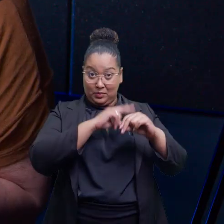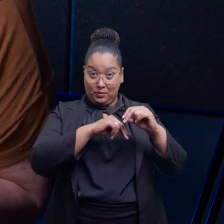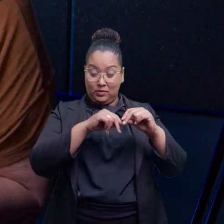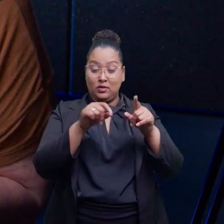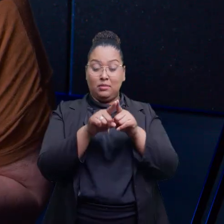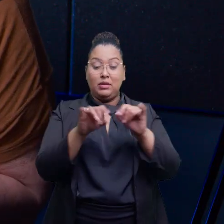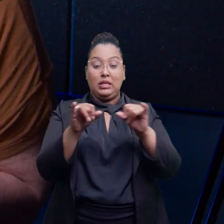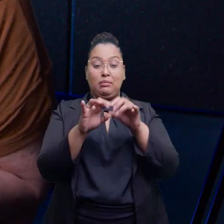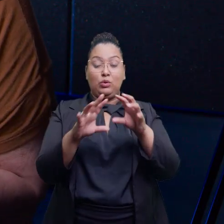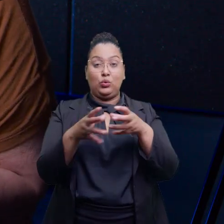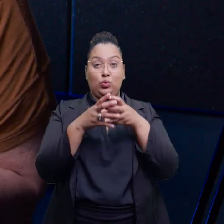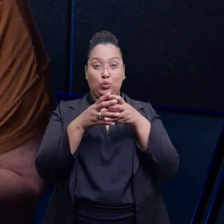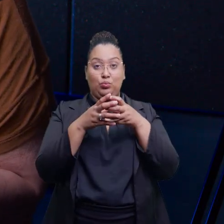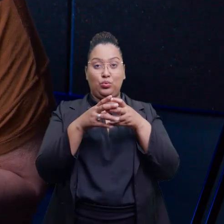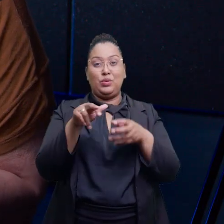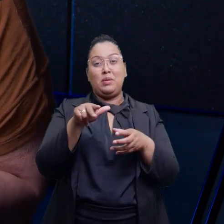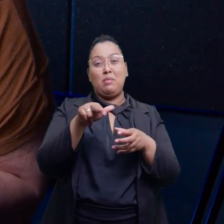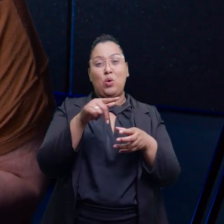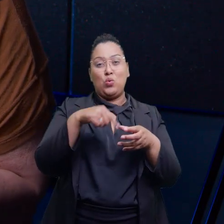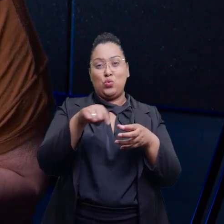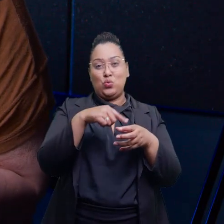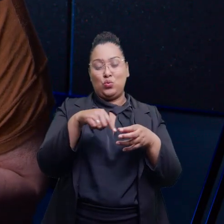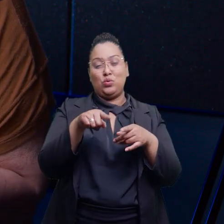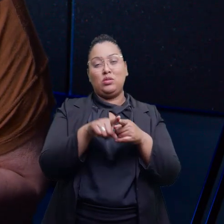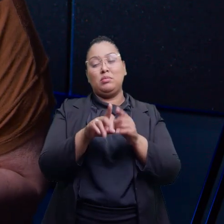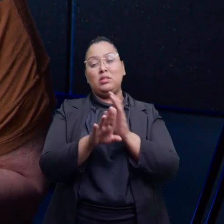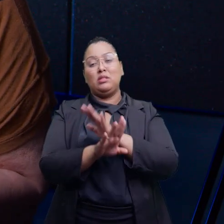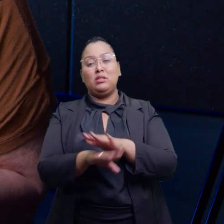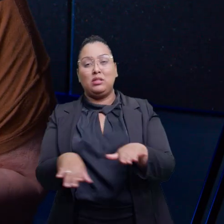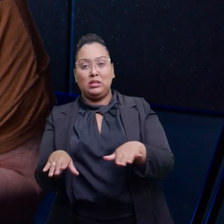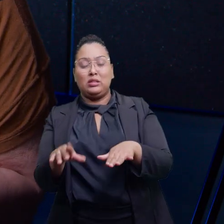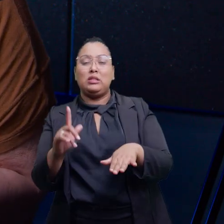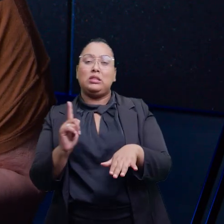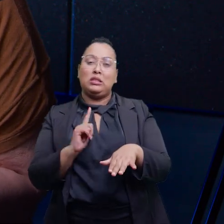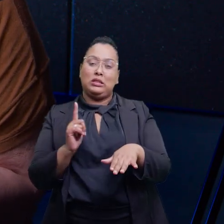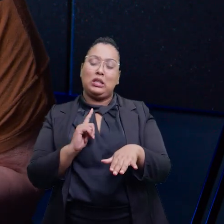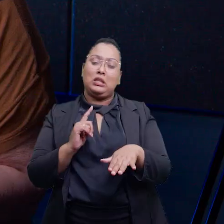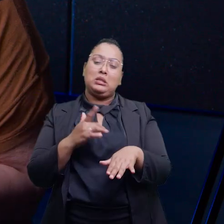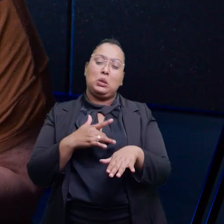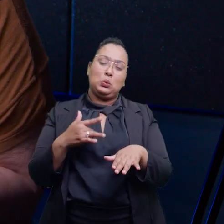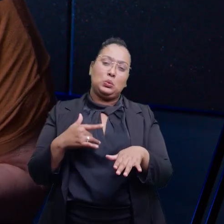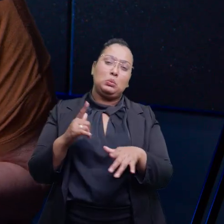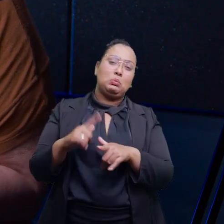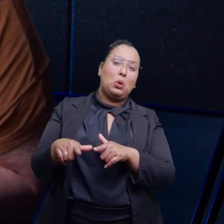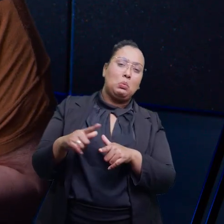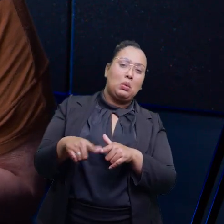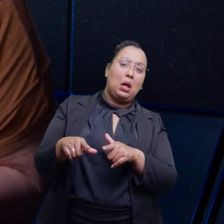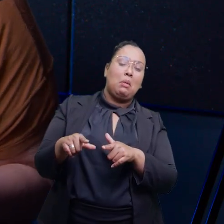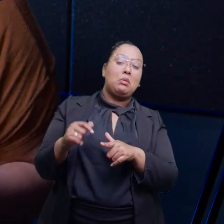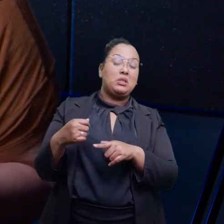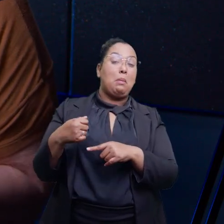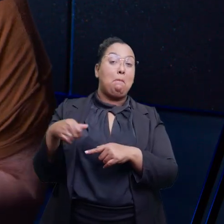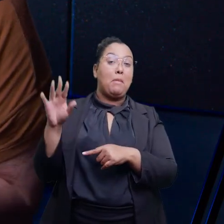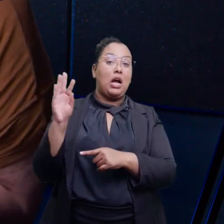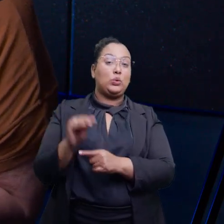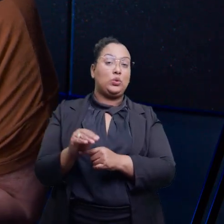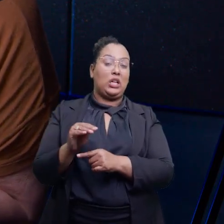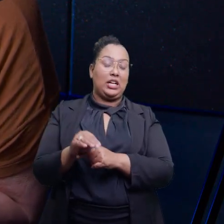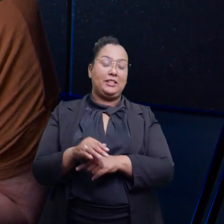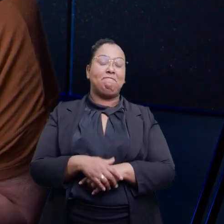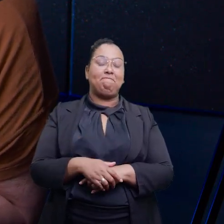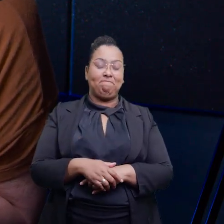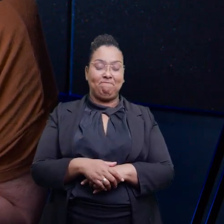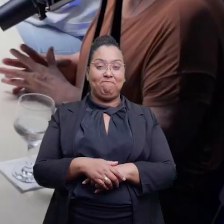Adolescentes, grupos de irmãos e crianças que têm algum problema de saúde que necessita de um